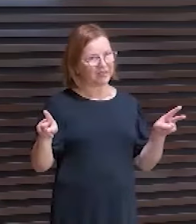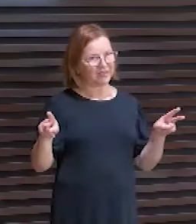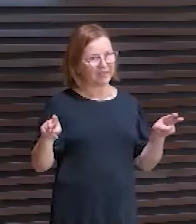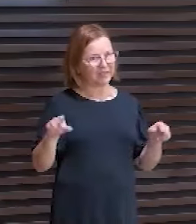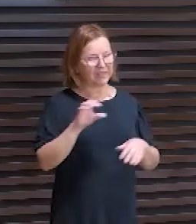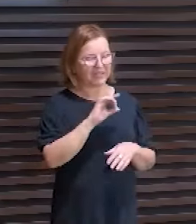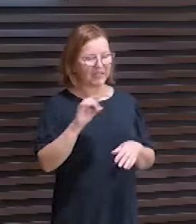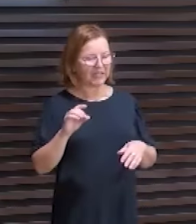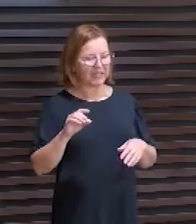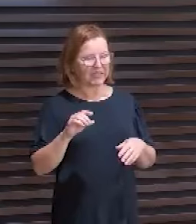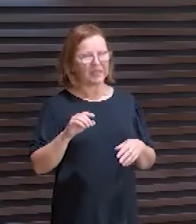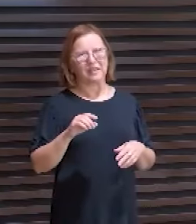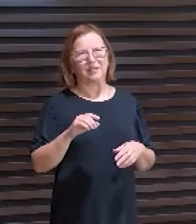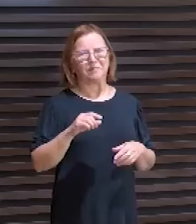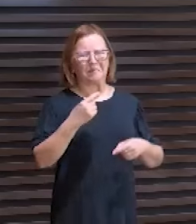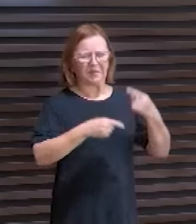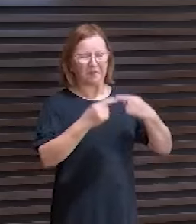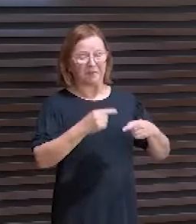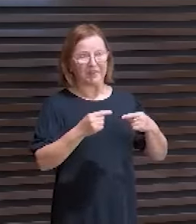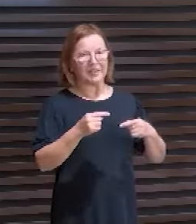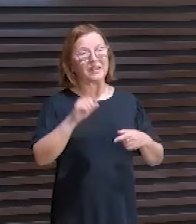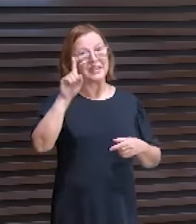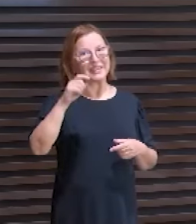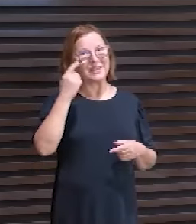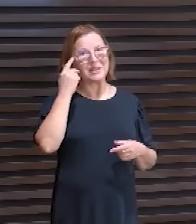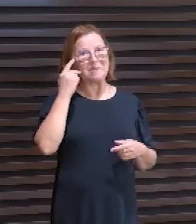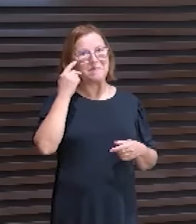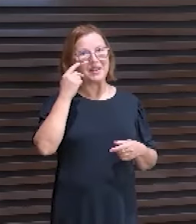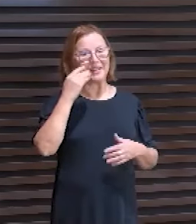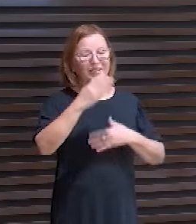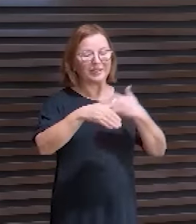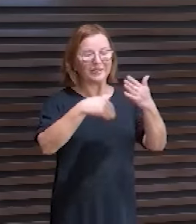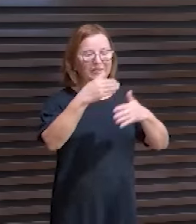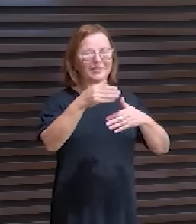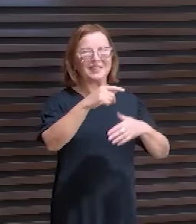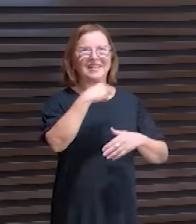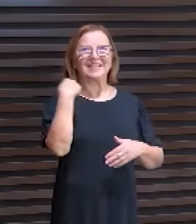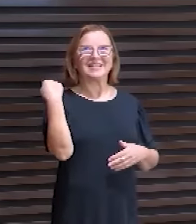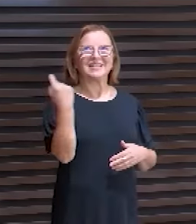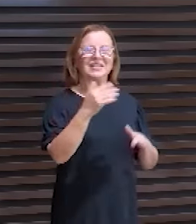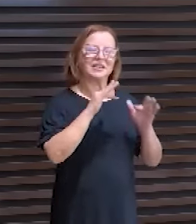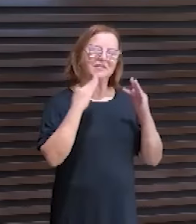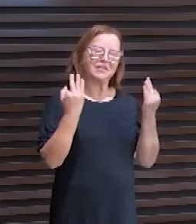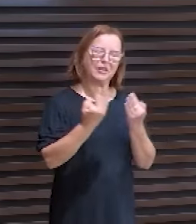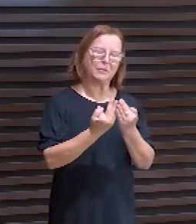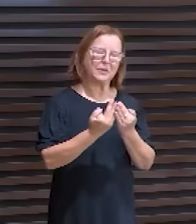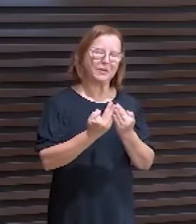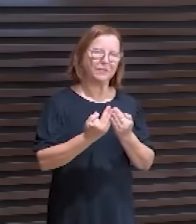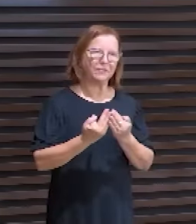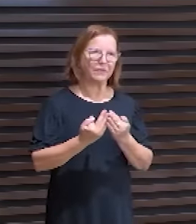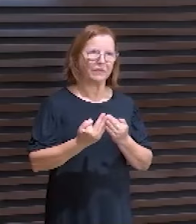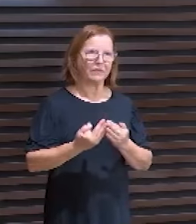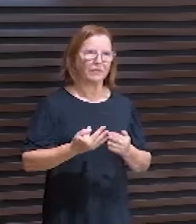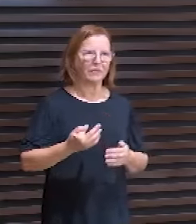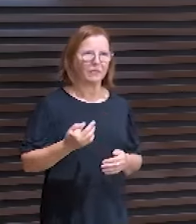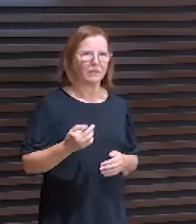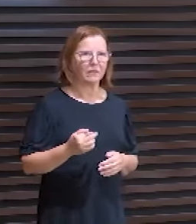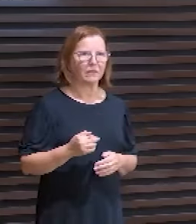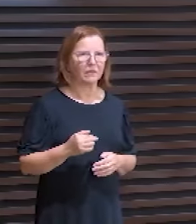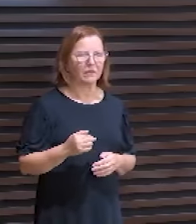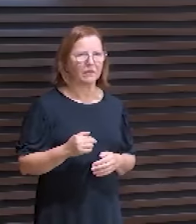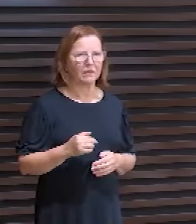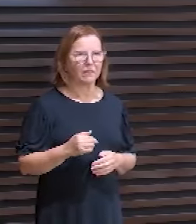conflito seja para o crescimento da nossa família não um dando mais mérito pro